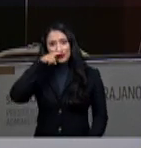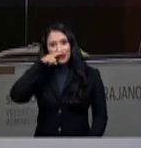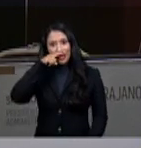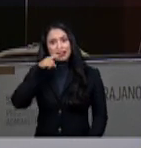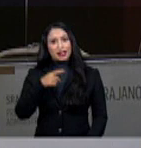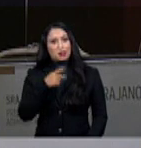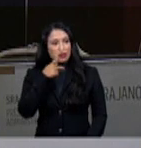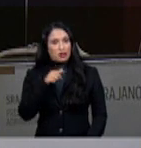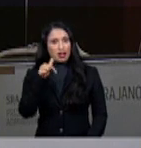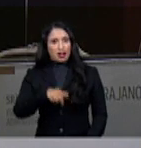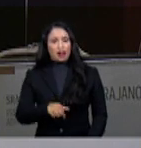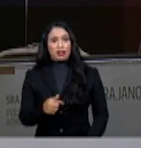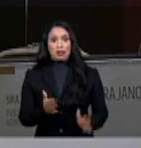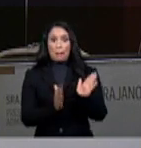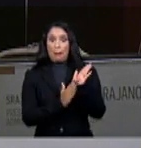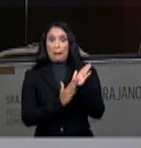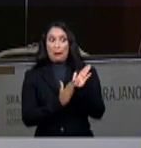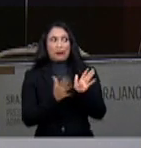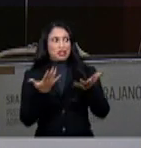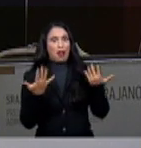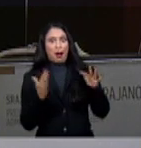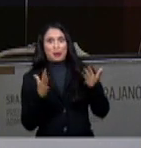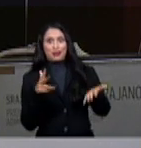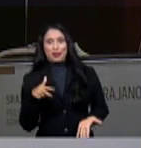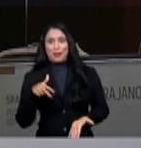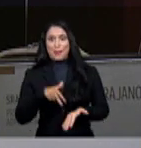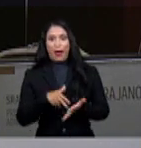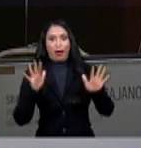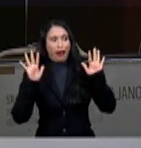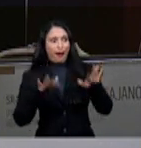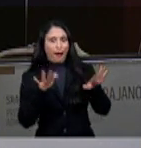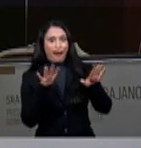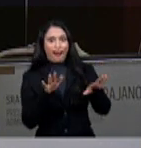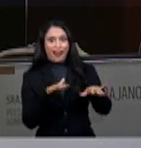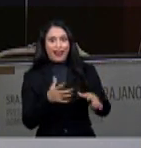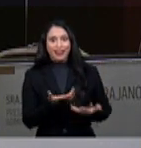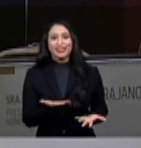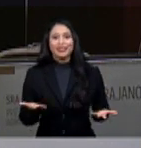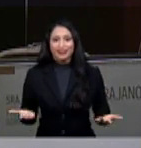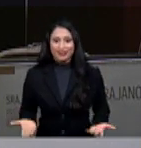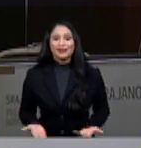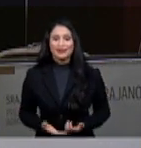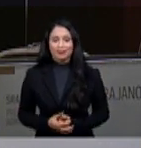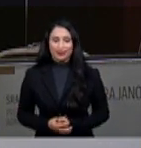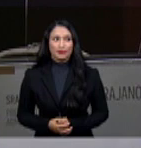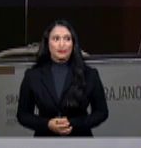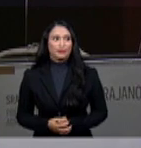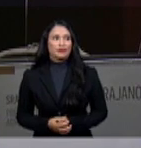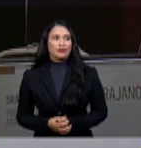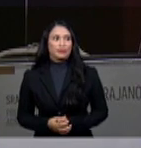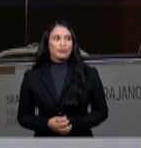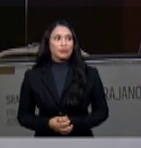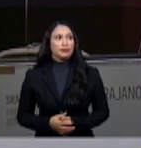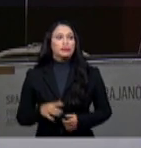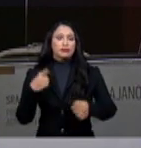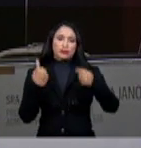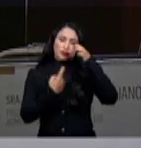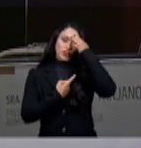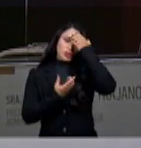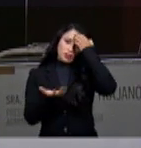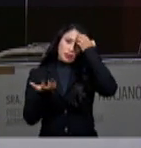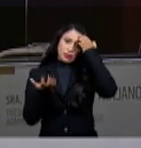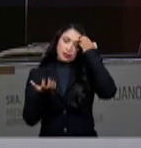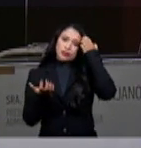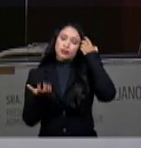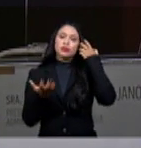falar o que ele falou que você vai ser aplaudido de pé Então esse é e o que nós estamos